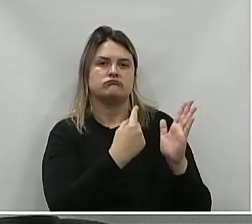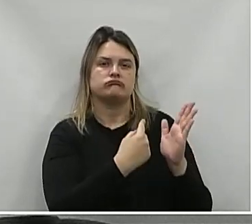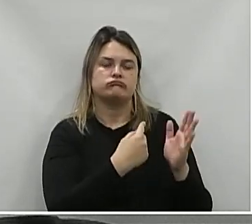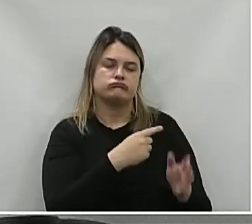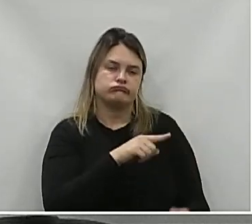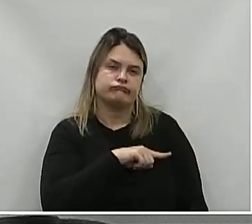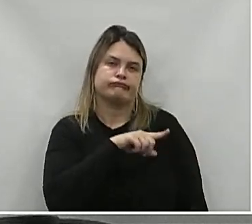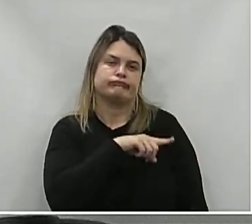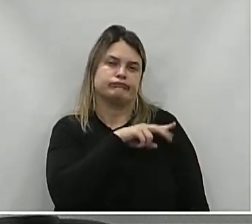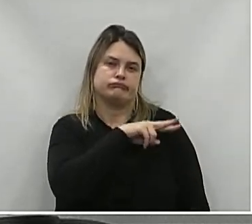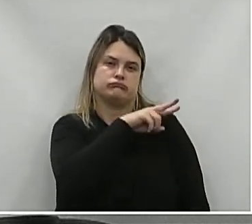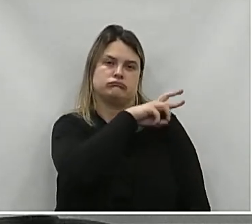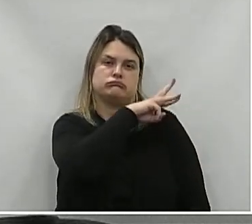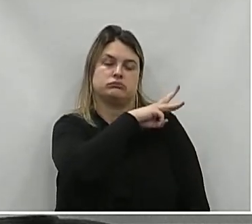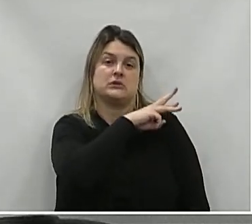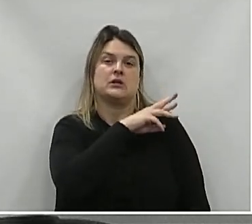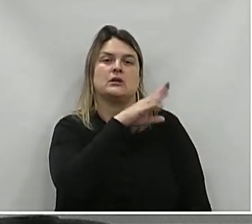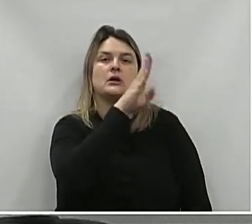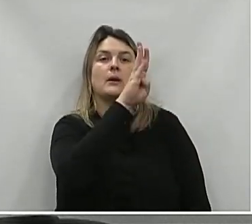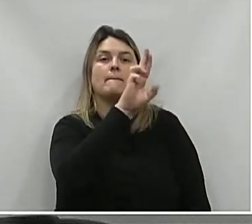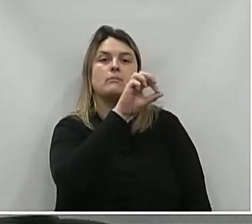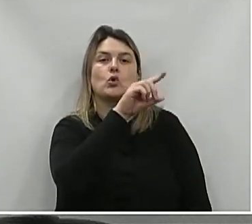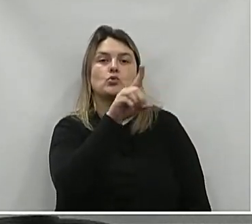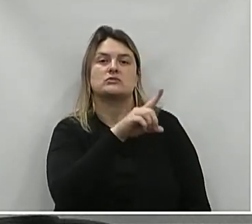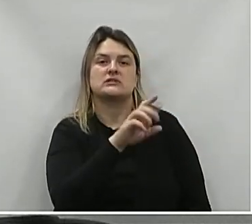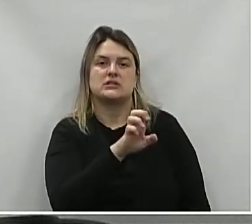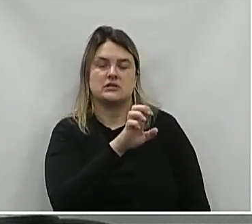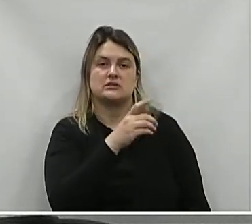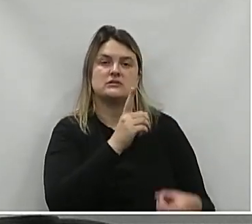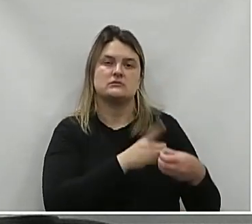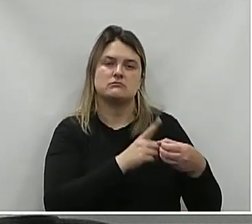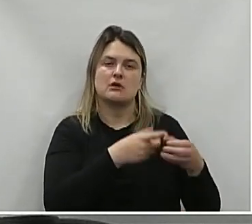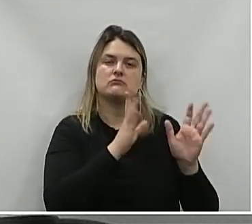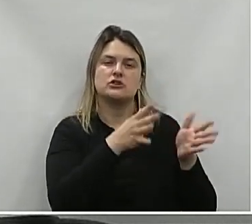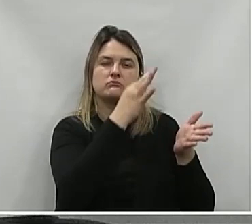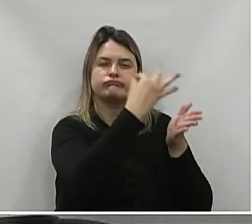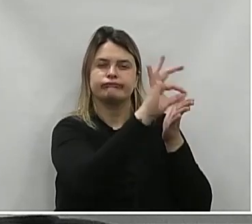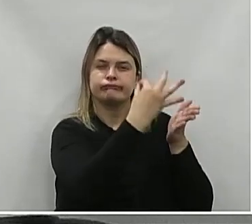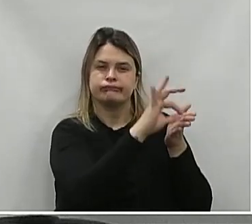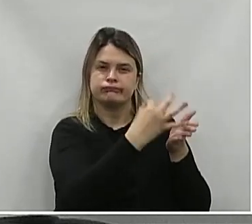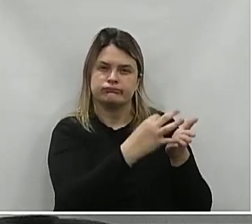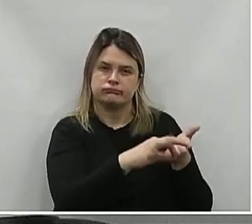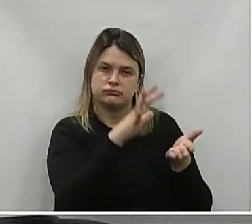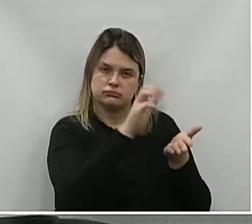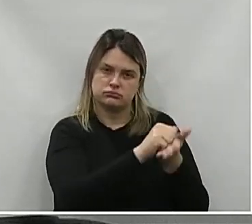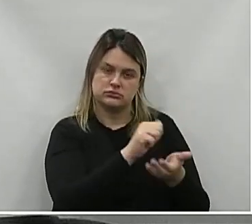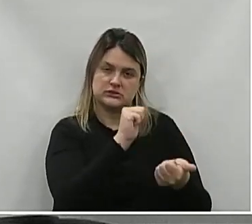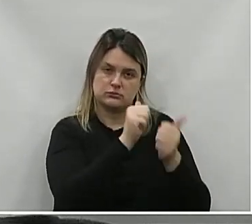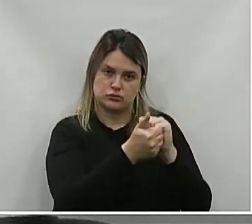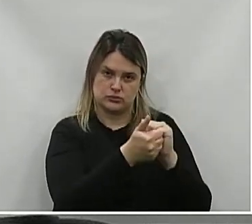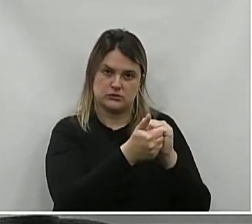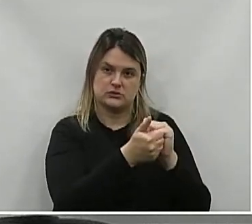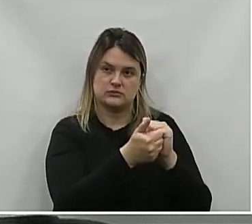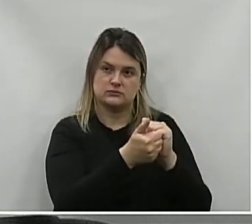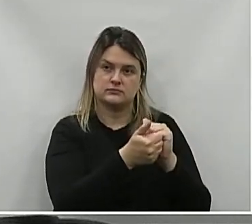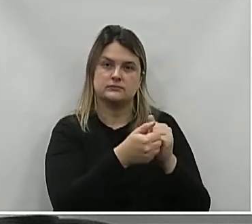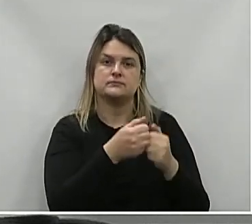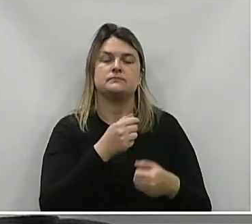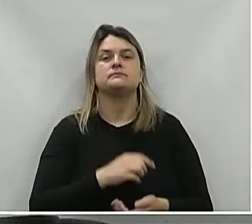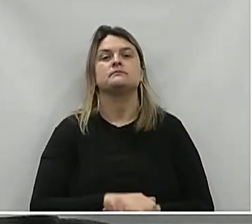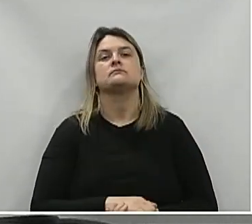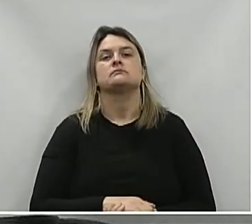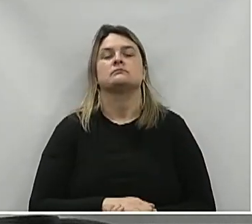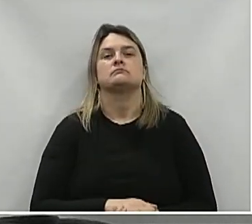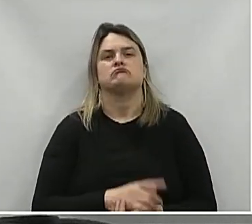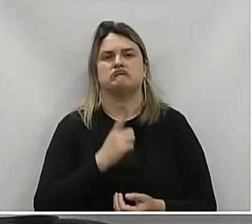aquela disposição. Selo bronze é o município que preencheu os dados no cadastro esportivo, do cadastro esportivo municipal.